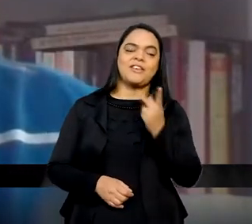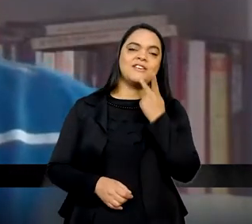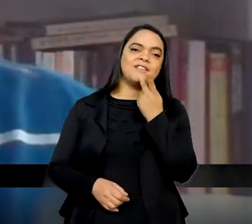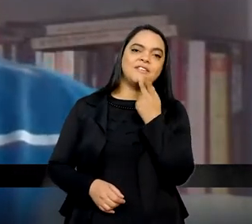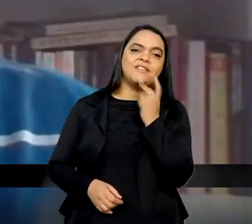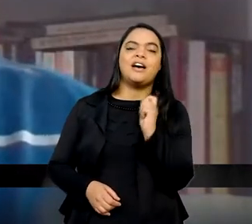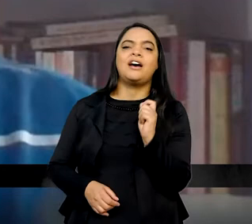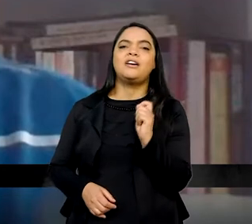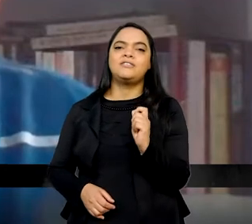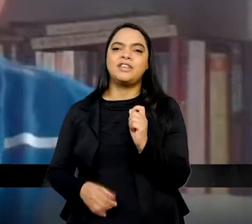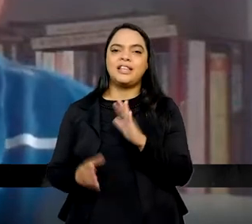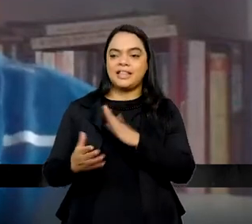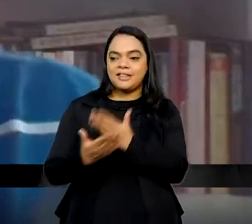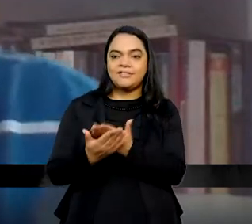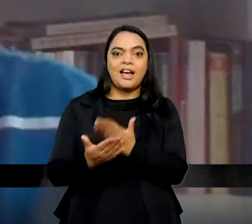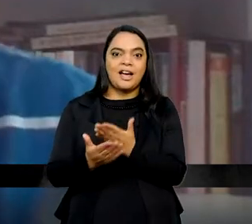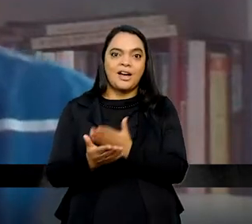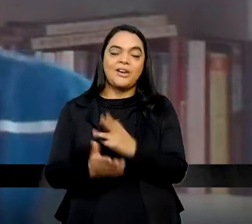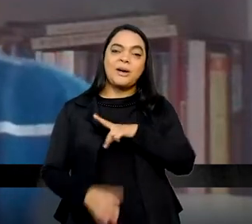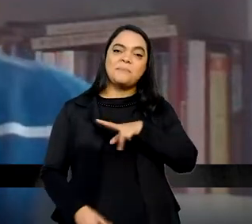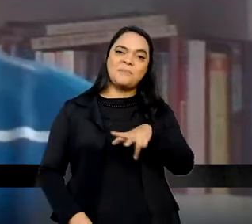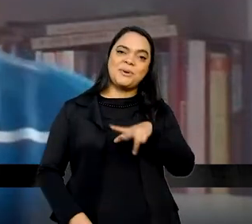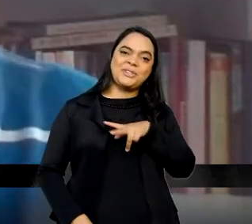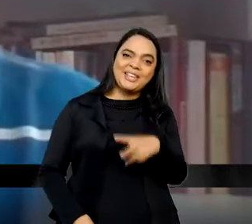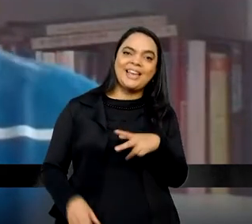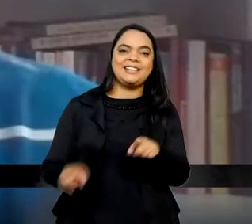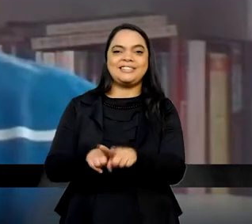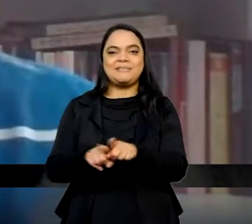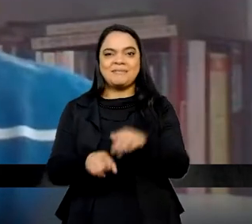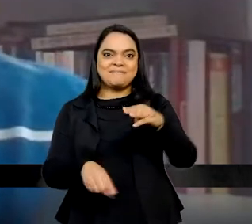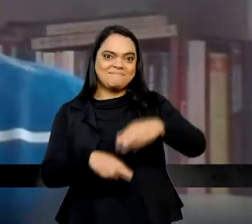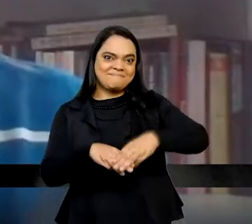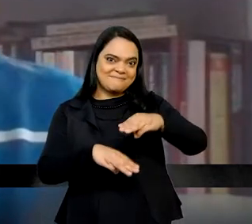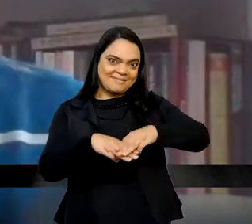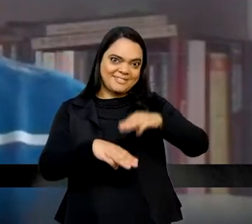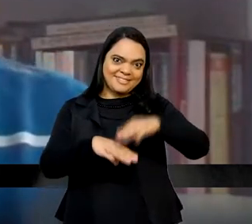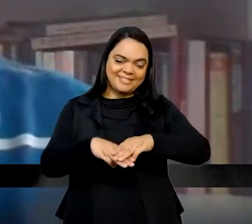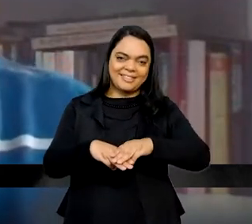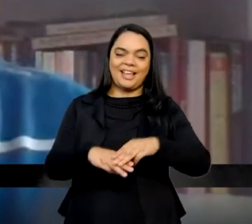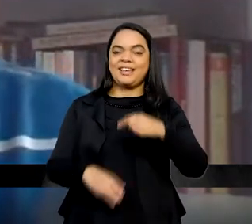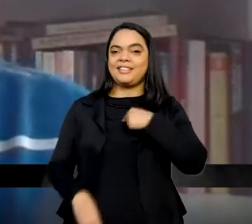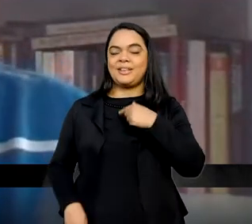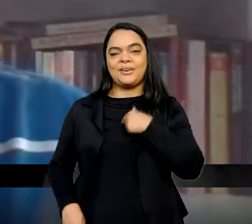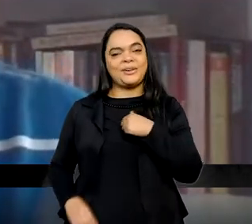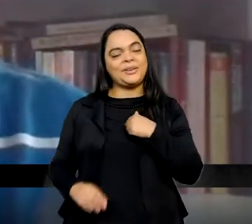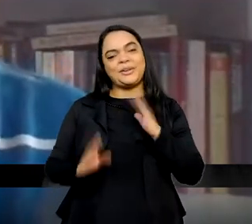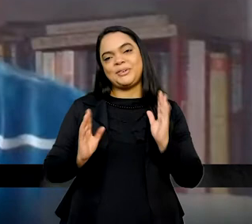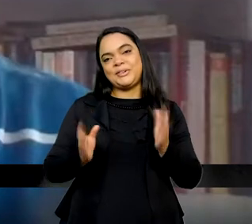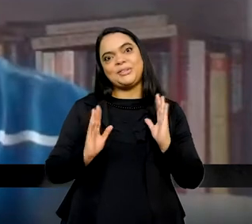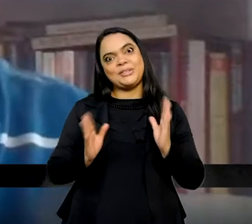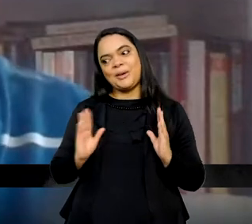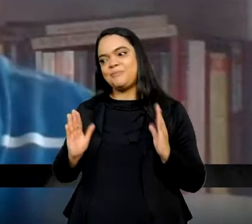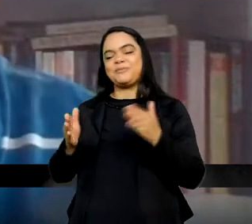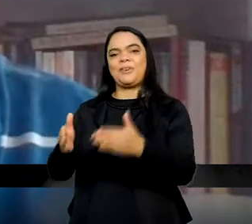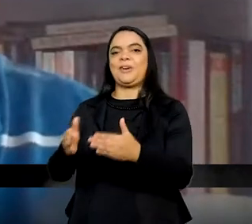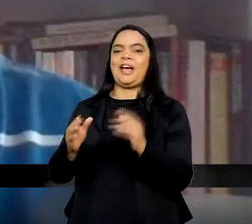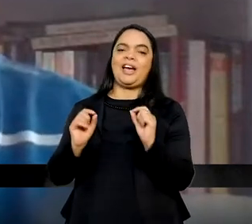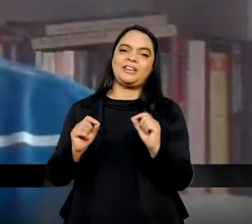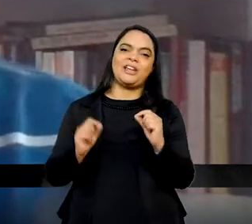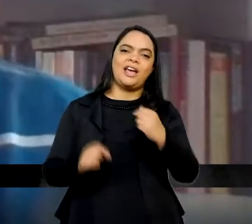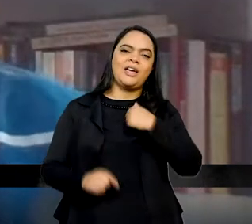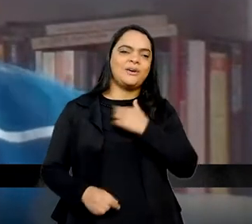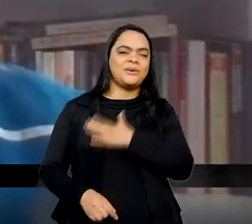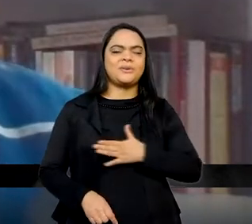da rua português e matemática. Então, eu já tinha uma inclinação muito profunda e gostava muito de ouvir dos